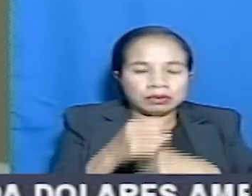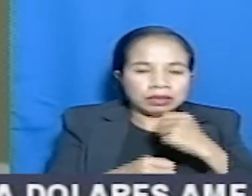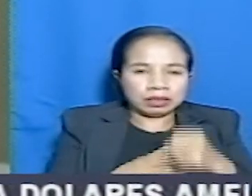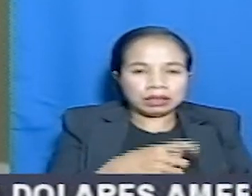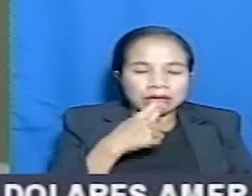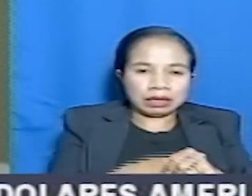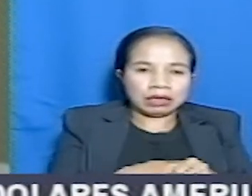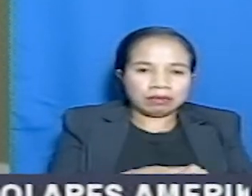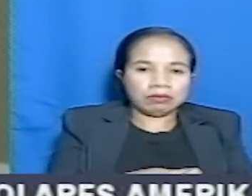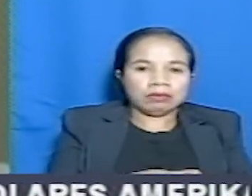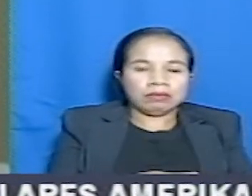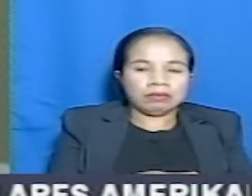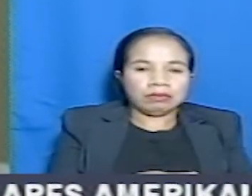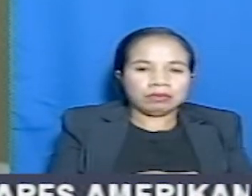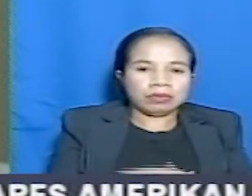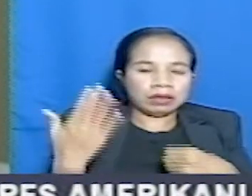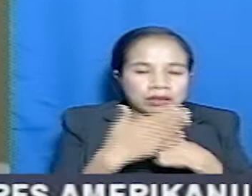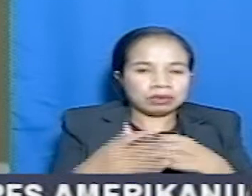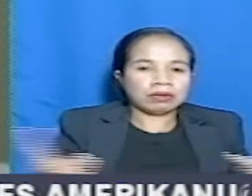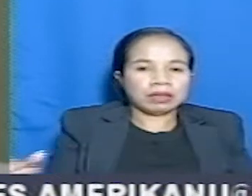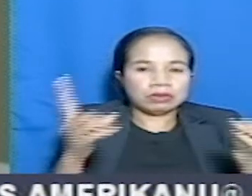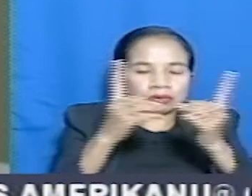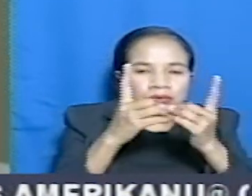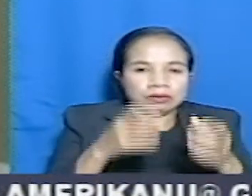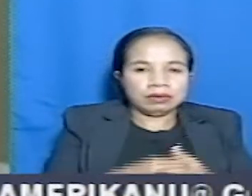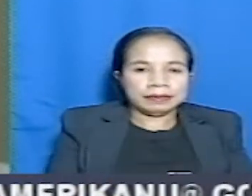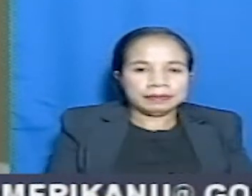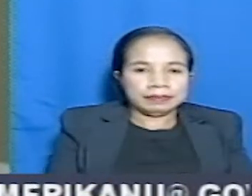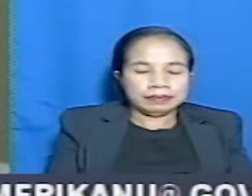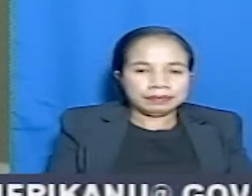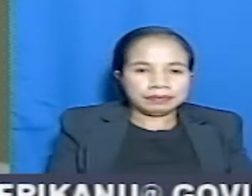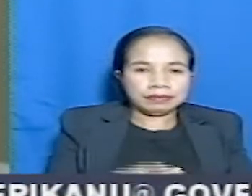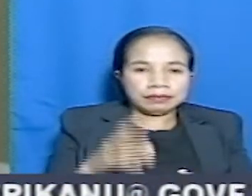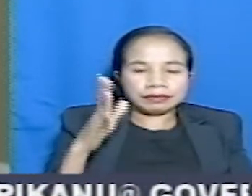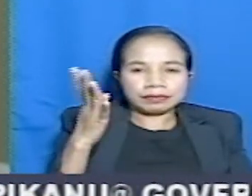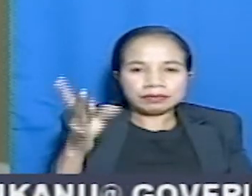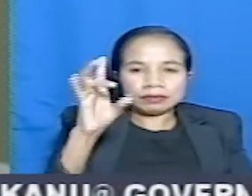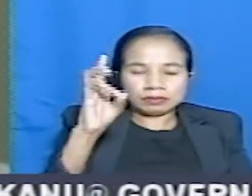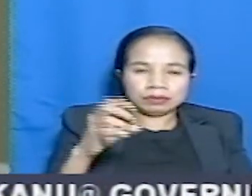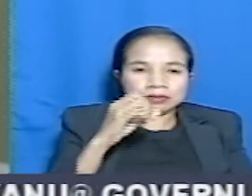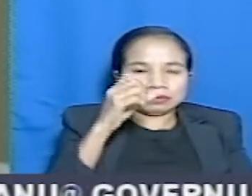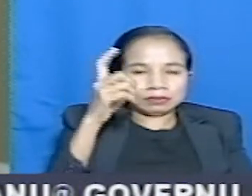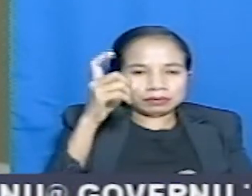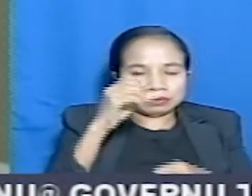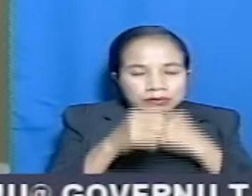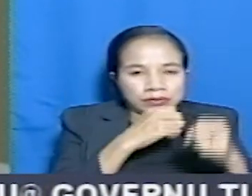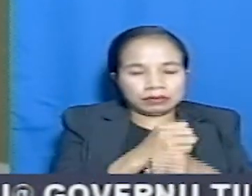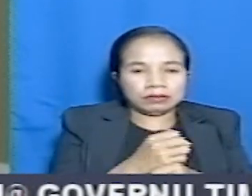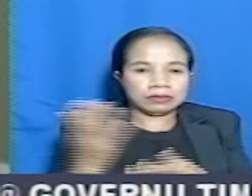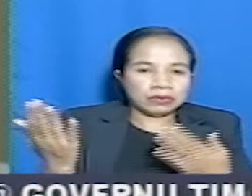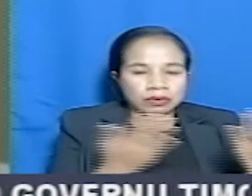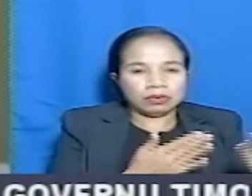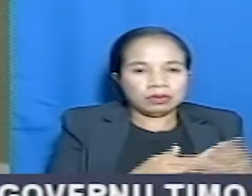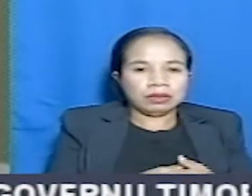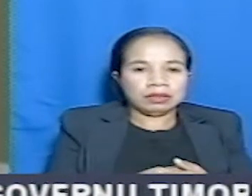tempo evolução democracia neve ita enfrenta. Com 47 anos de existência, lori direção